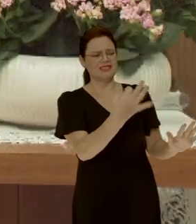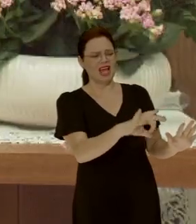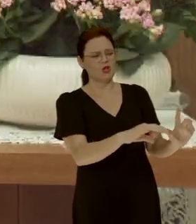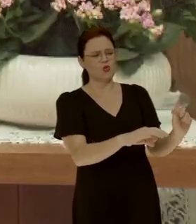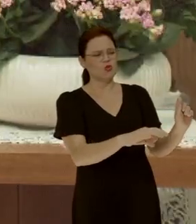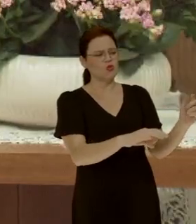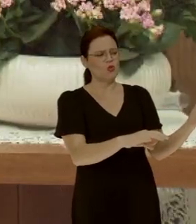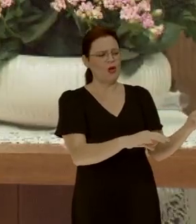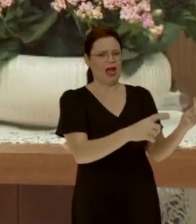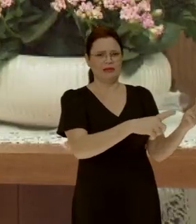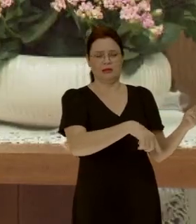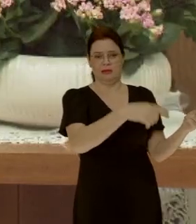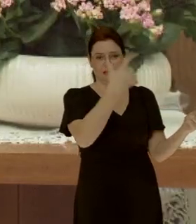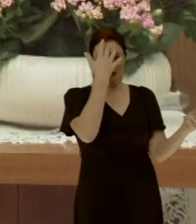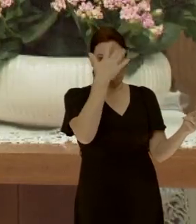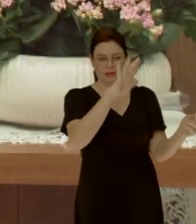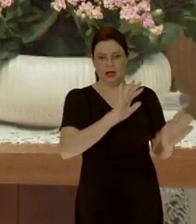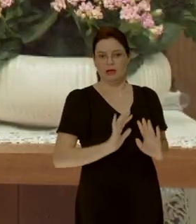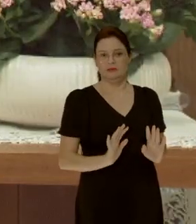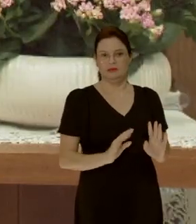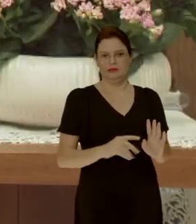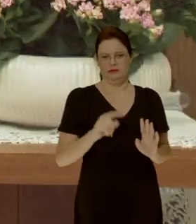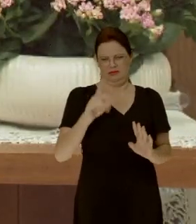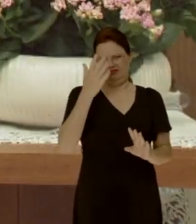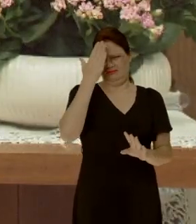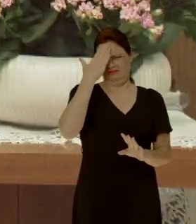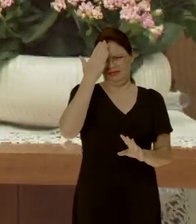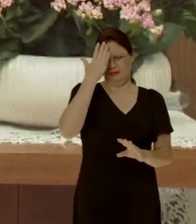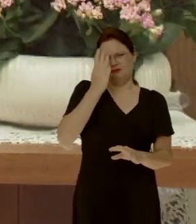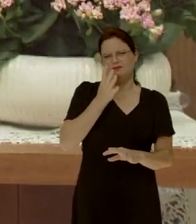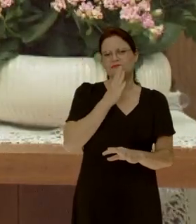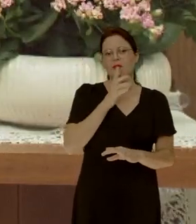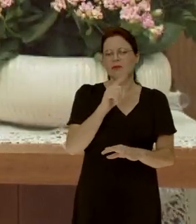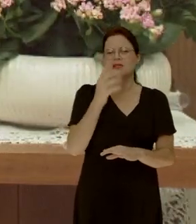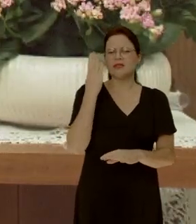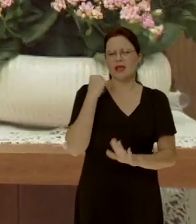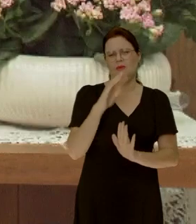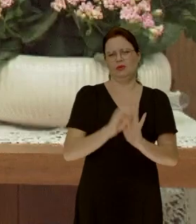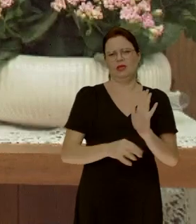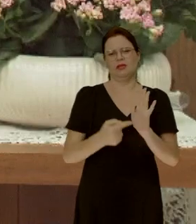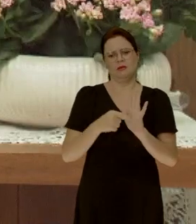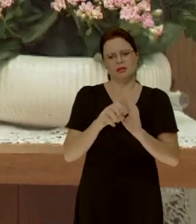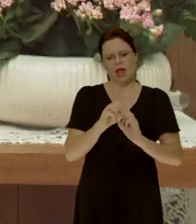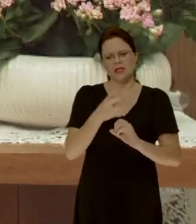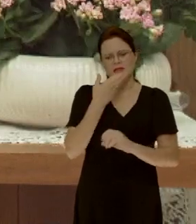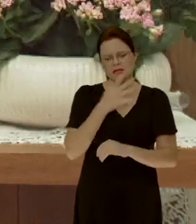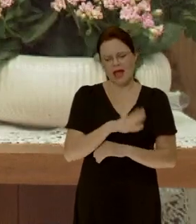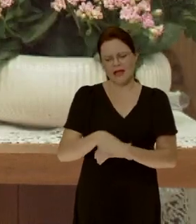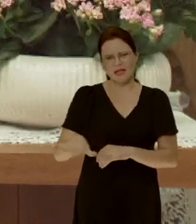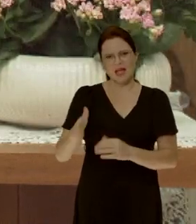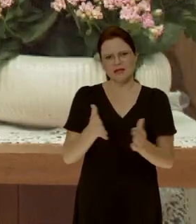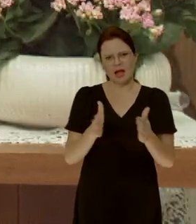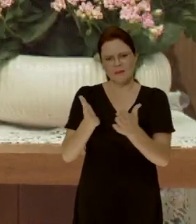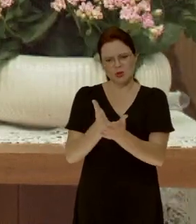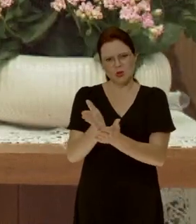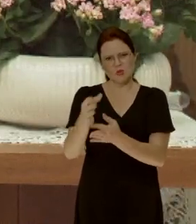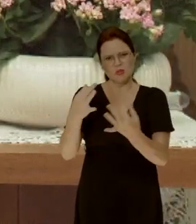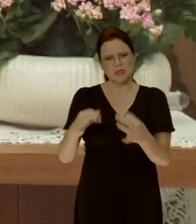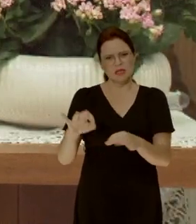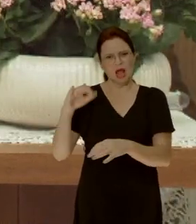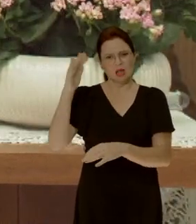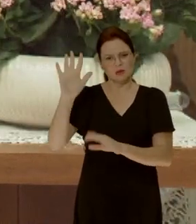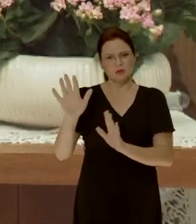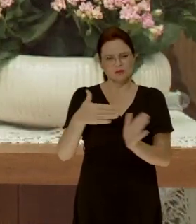errado, mas olha aqui, é aquilo que todo mundo conhece, ensina a criança, no caminho que deve andar. Então, isso todo mundo já conhece, só não está